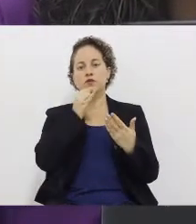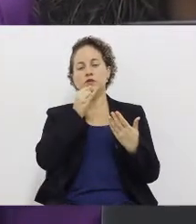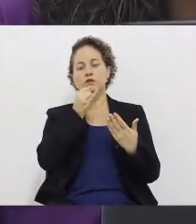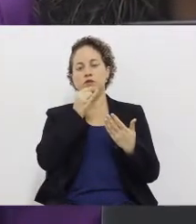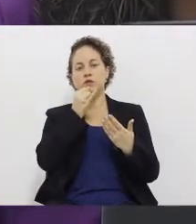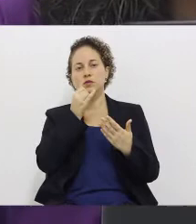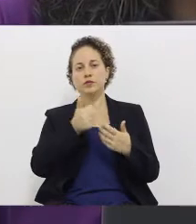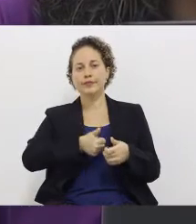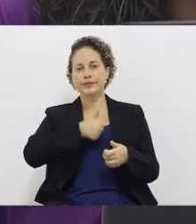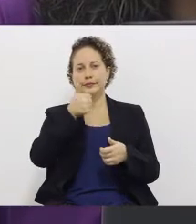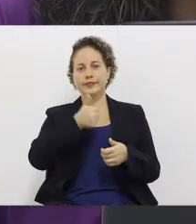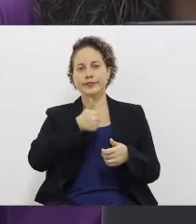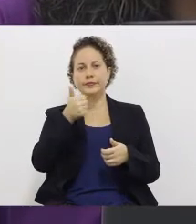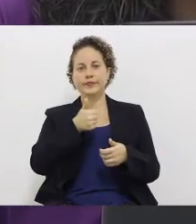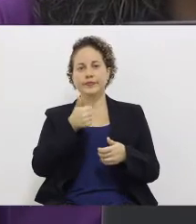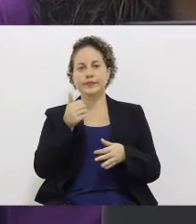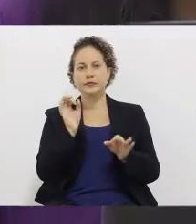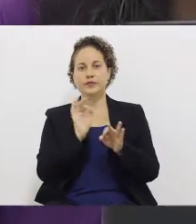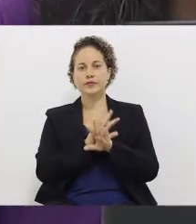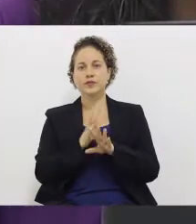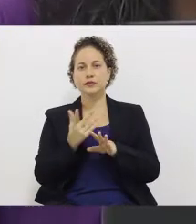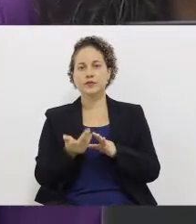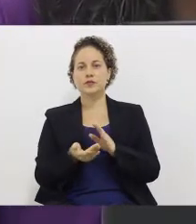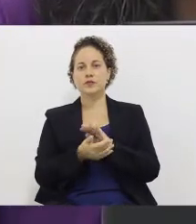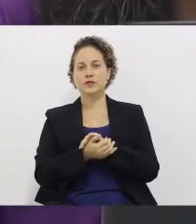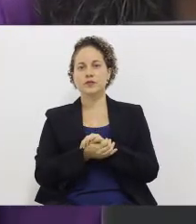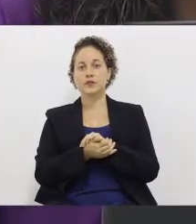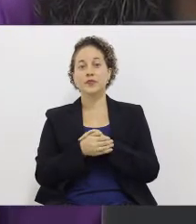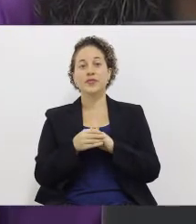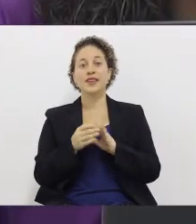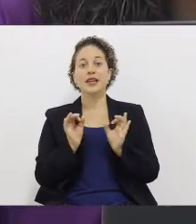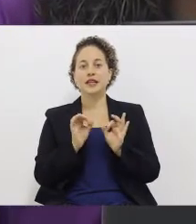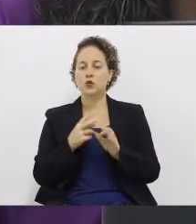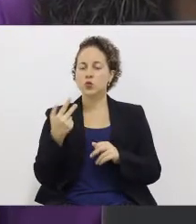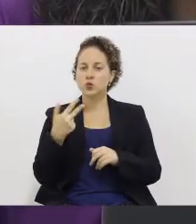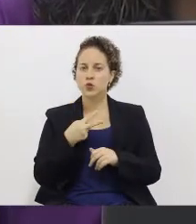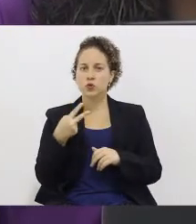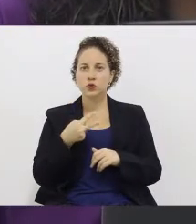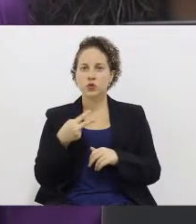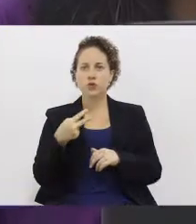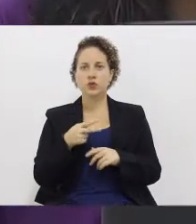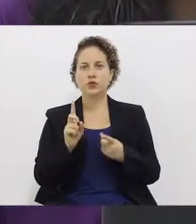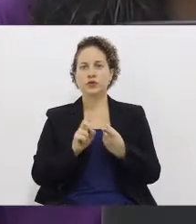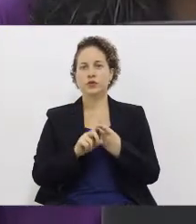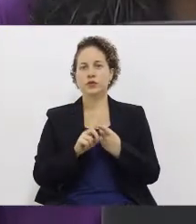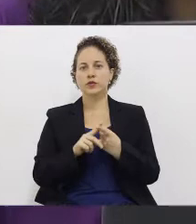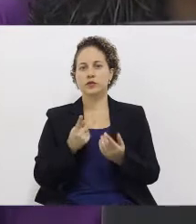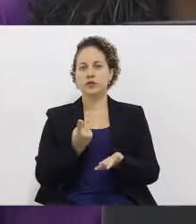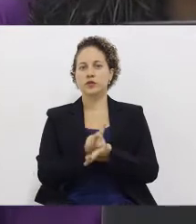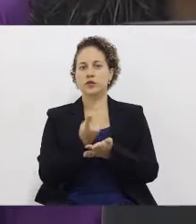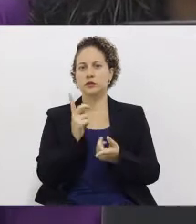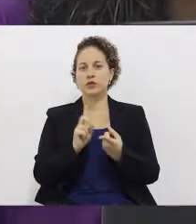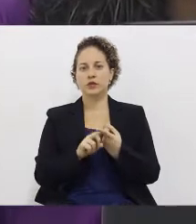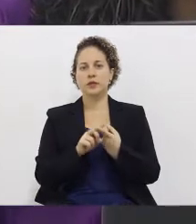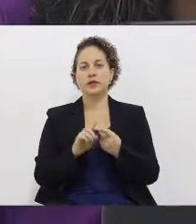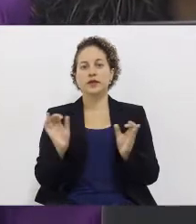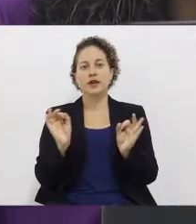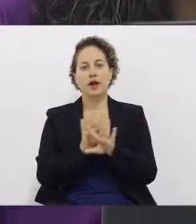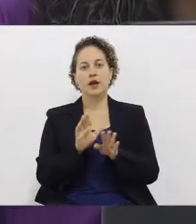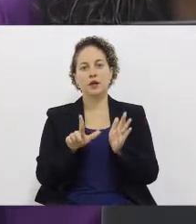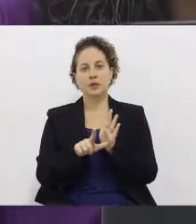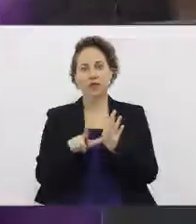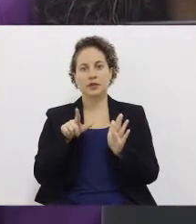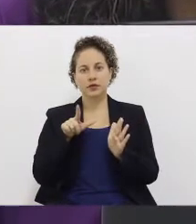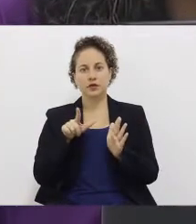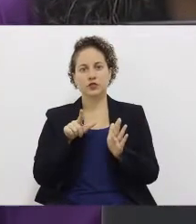o primeiro exemplo aqui, o estoque só acabava neste momento aqui. Mas neste segundo exemplo, quando a variação 1 ocorre, o estoque acaba antes. Se